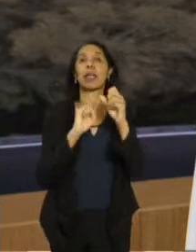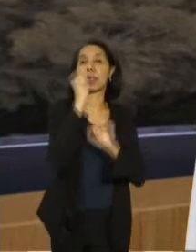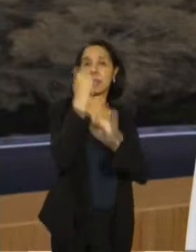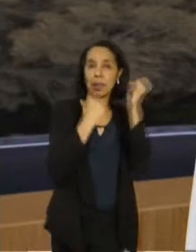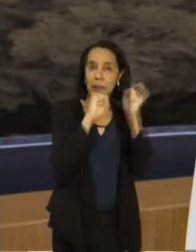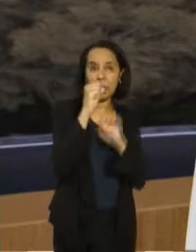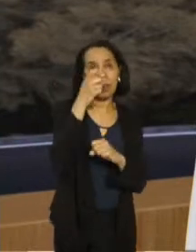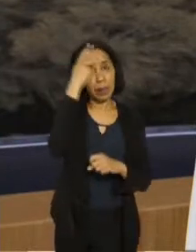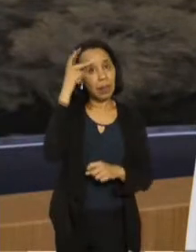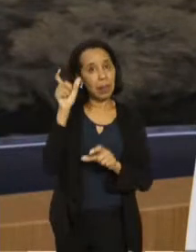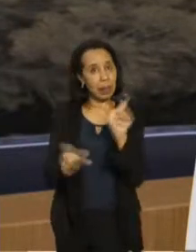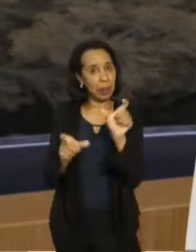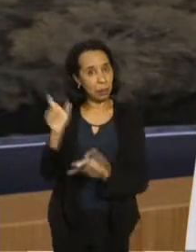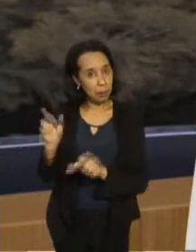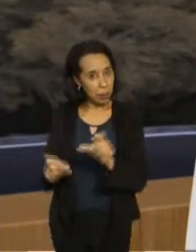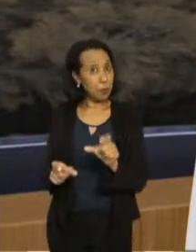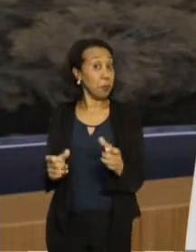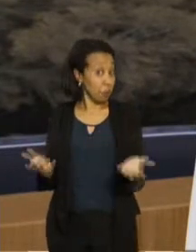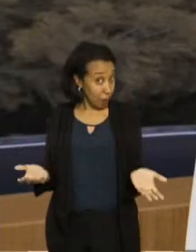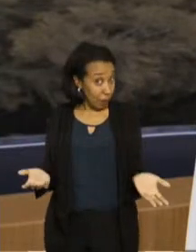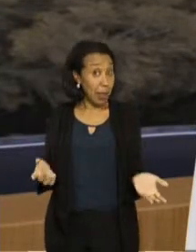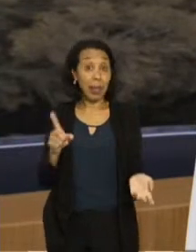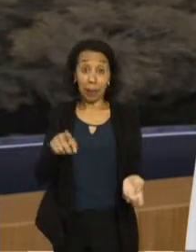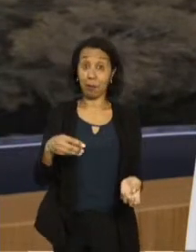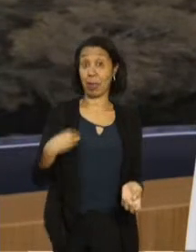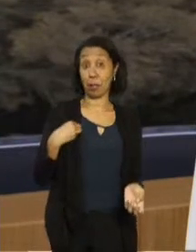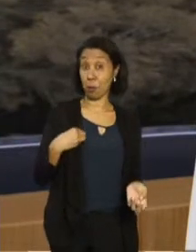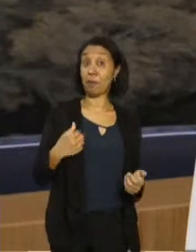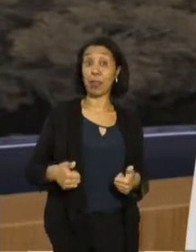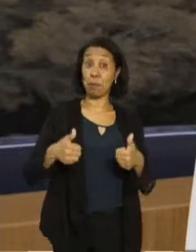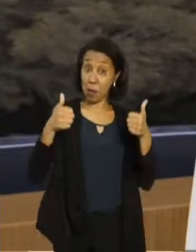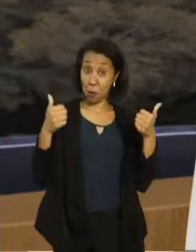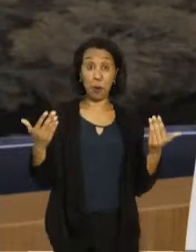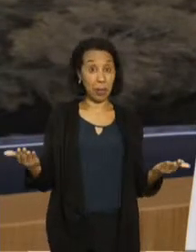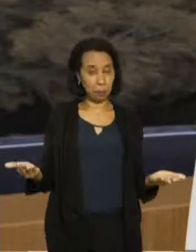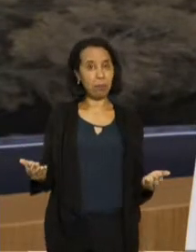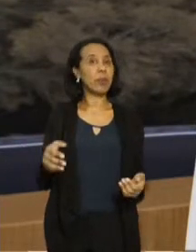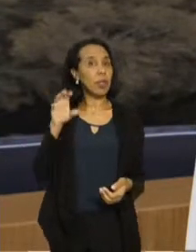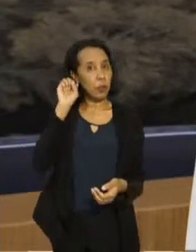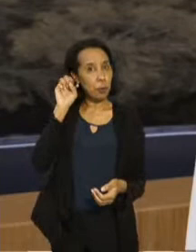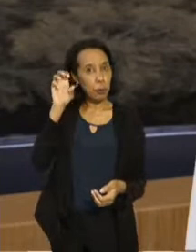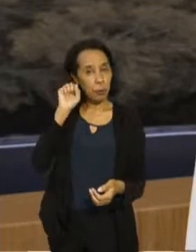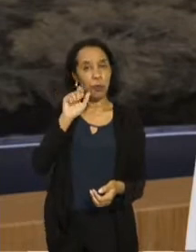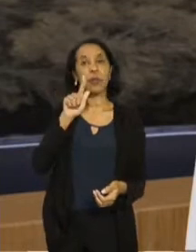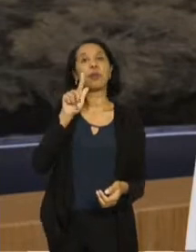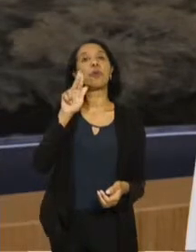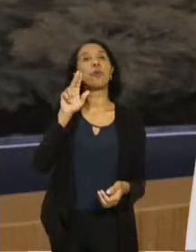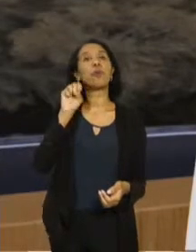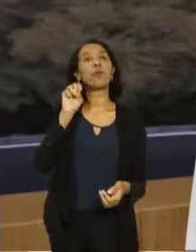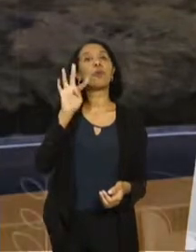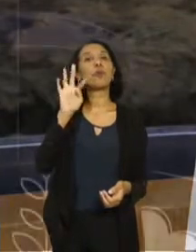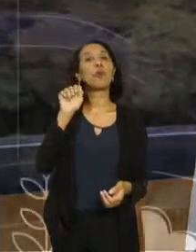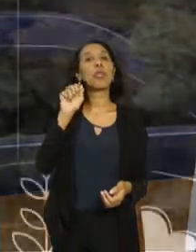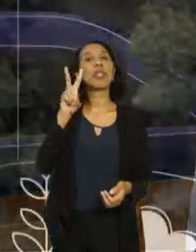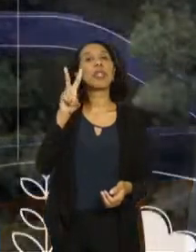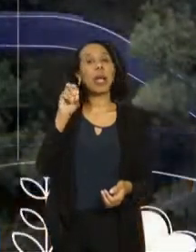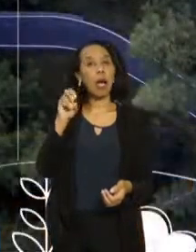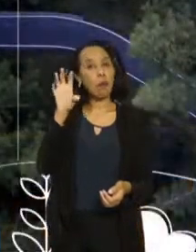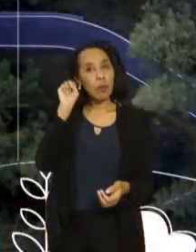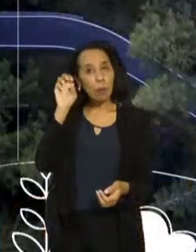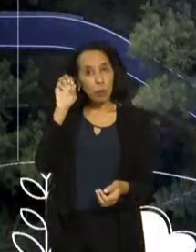no final da linha, é ele que vai viver mais e melhor. Com isso, você me ouve? Você consegue entrar e falar com a gente agora?